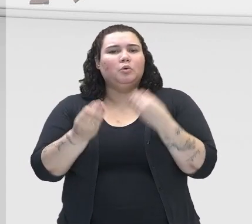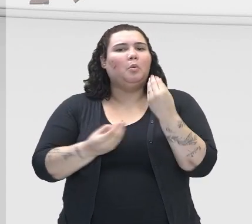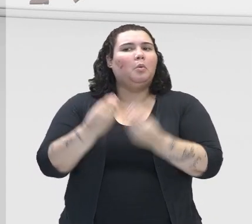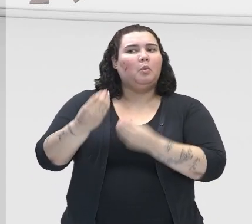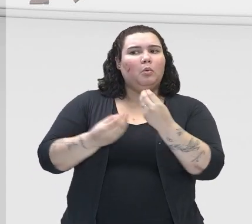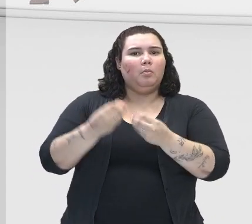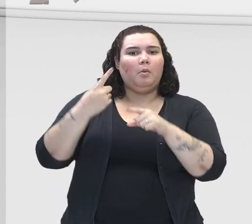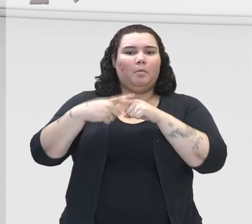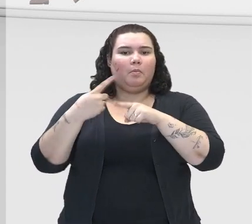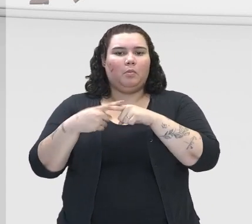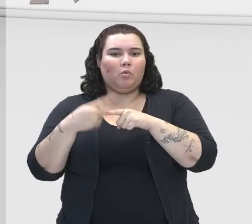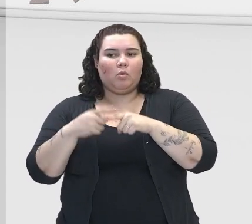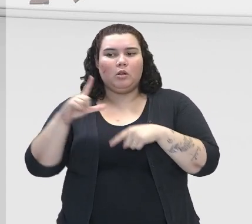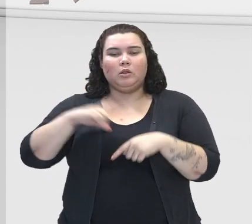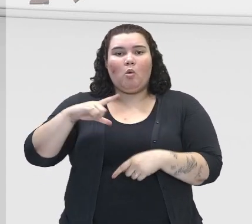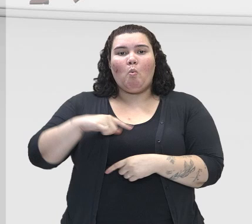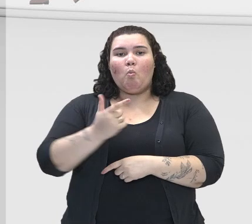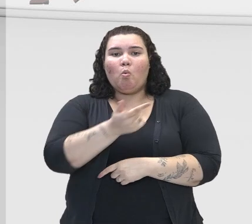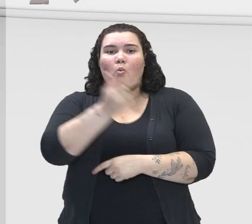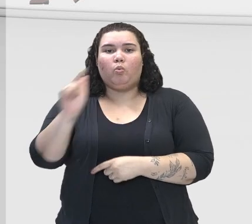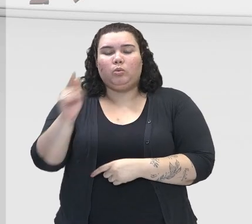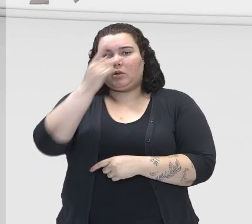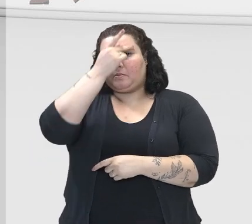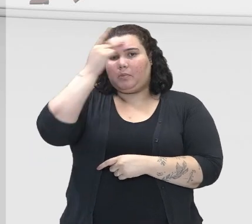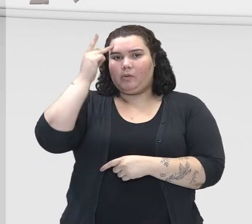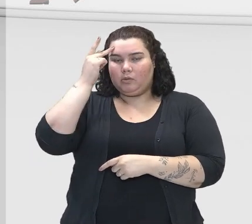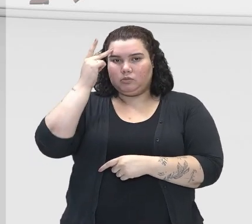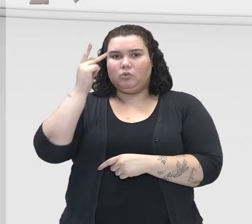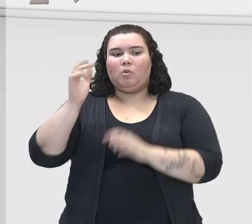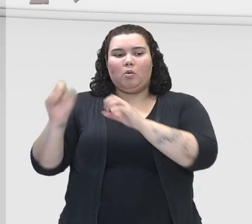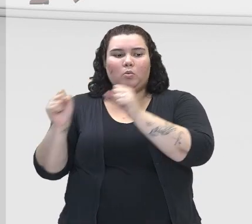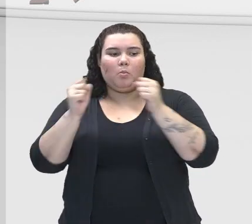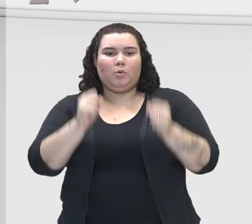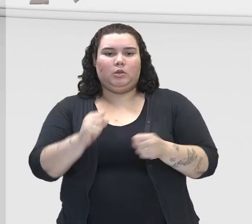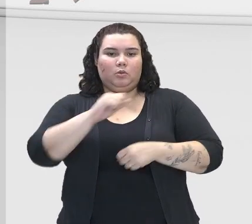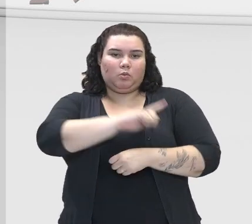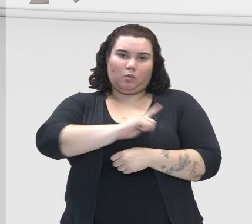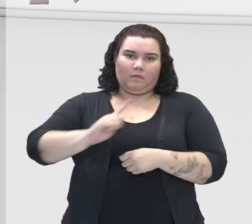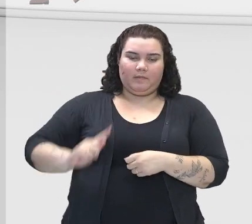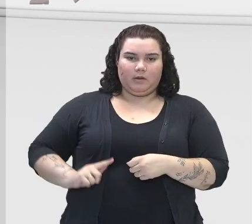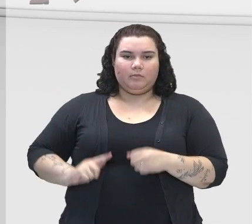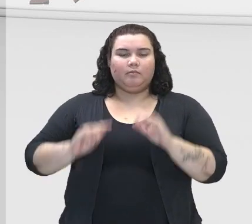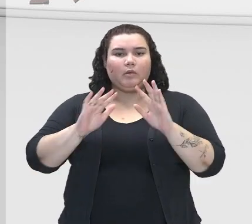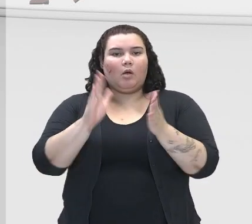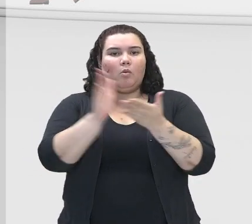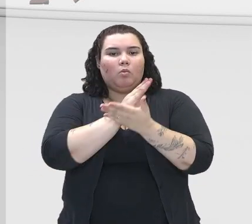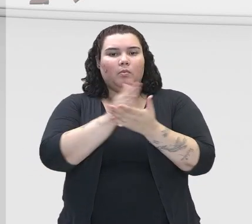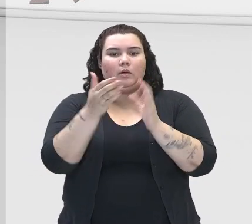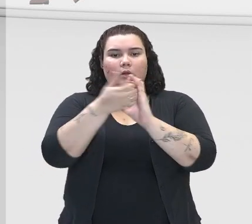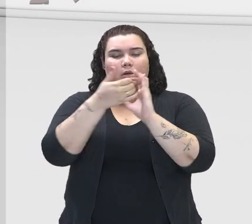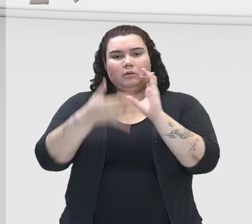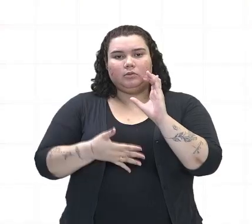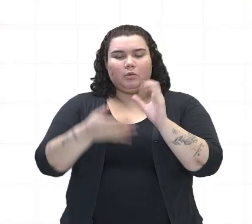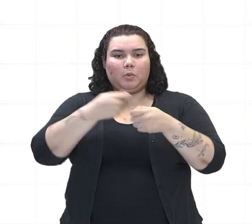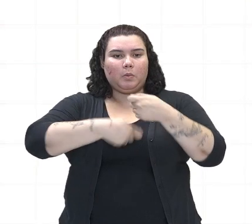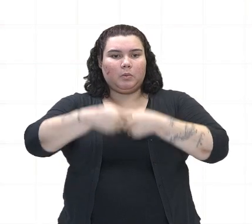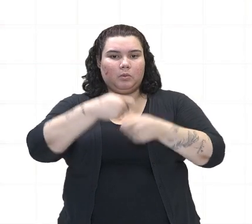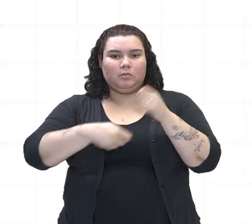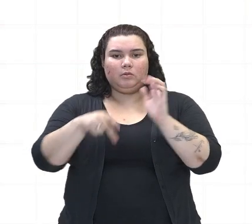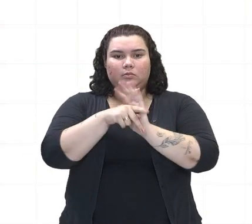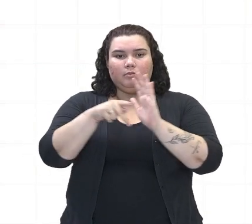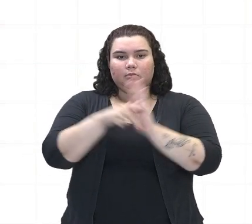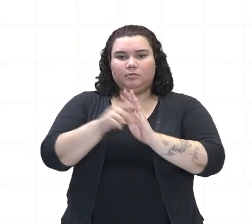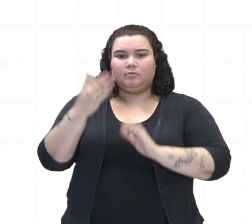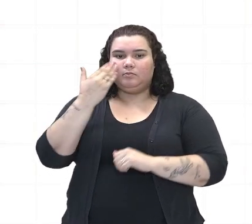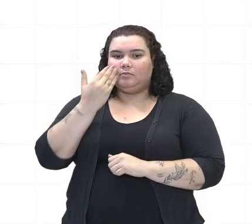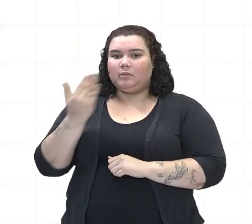o Raul Castro assumiu o governo depois que ele saiu, né? E a gente vê algumas características de maneira geral da economia de Cuba que a gente vai ver